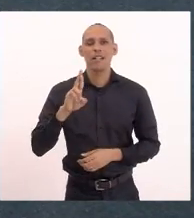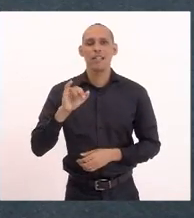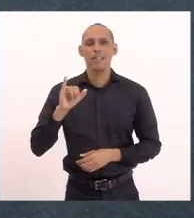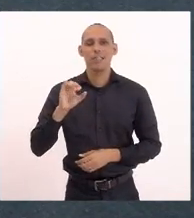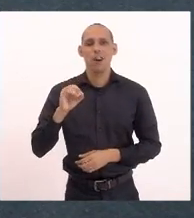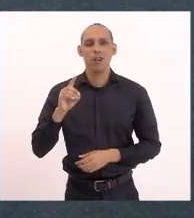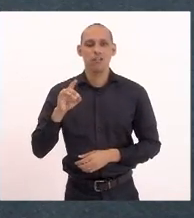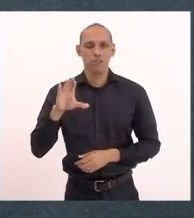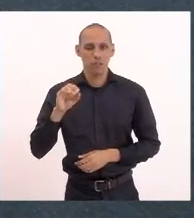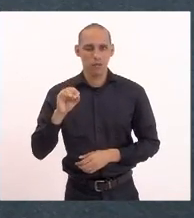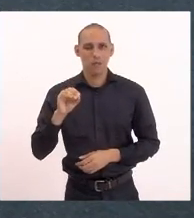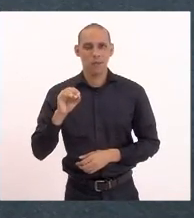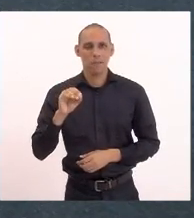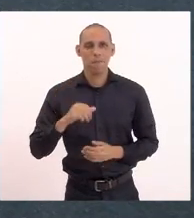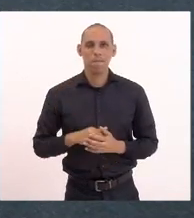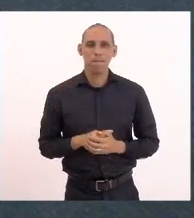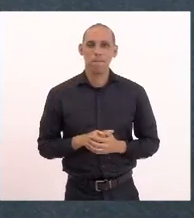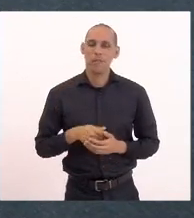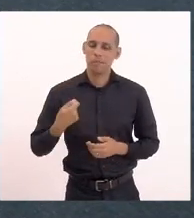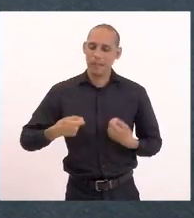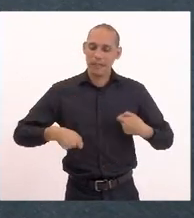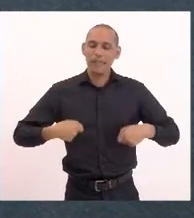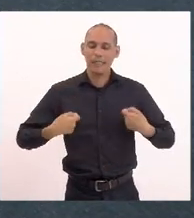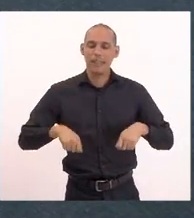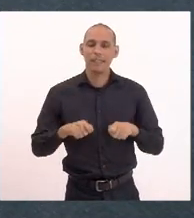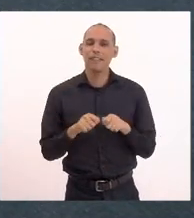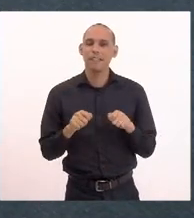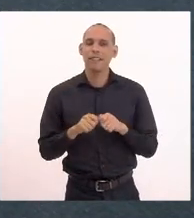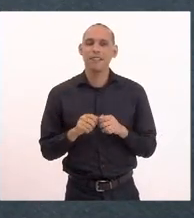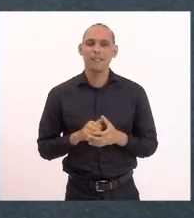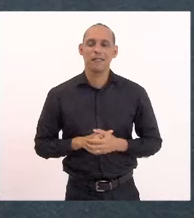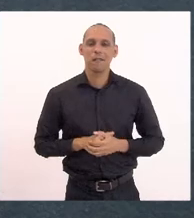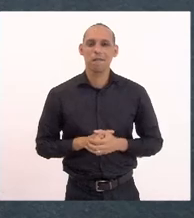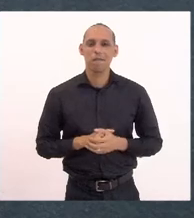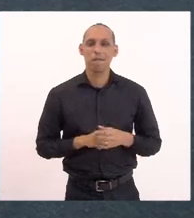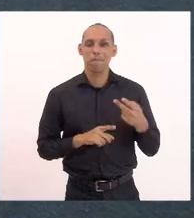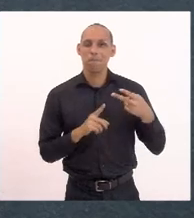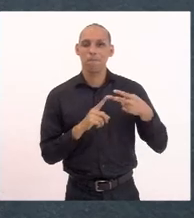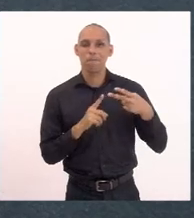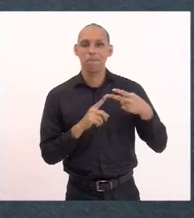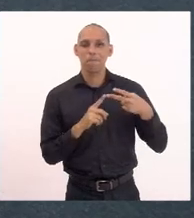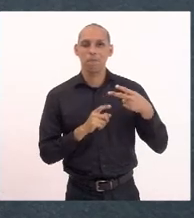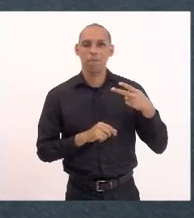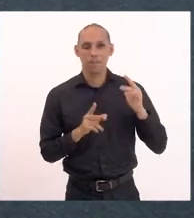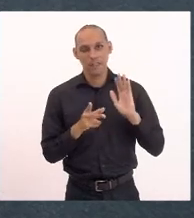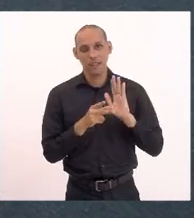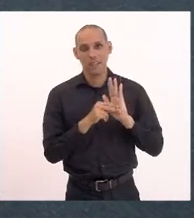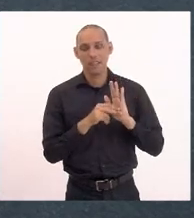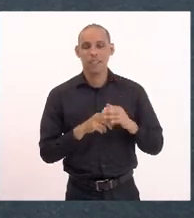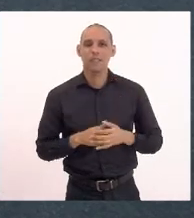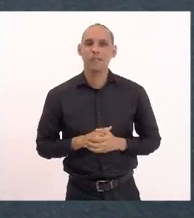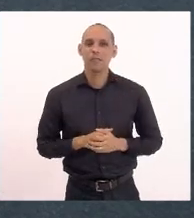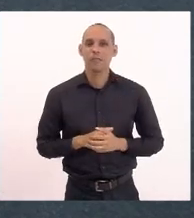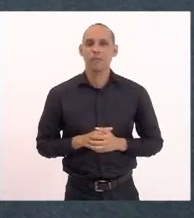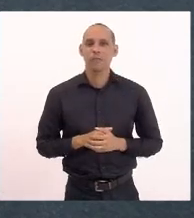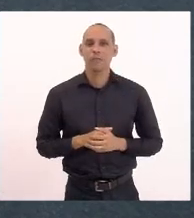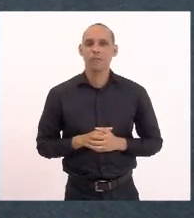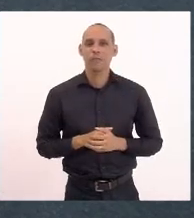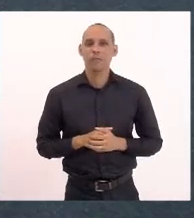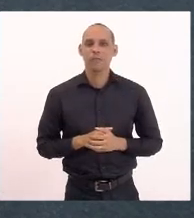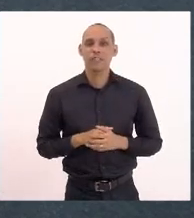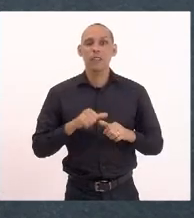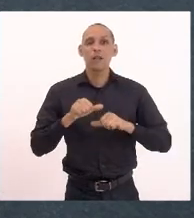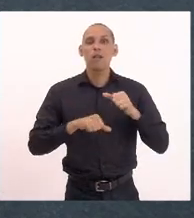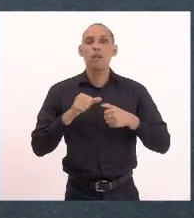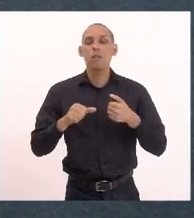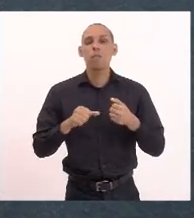dos profissionais, que deveria ser feito nas unidades. E o outro, a outra emenda, é que modifica o